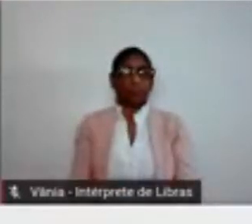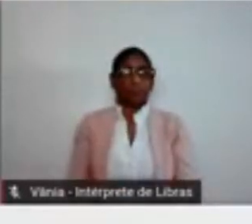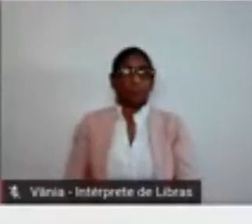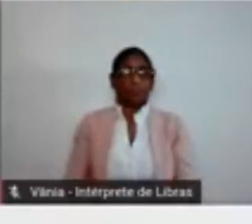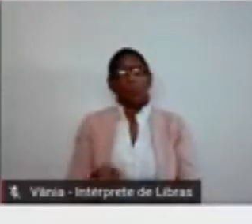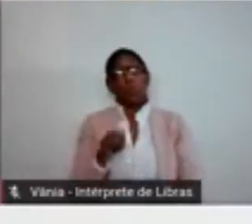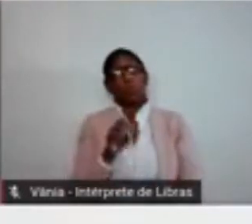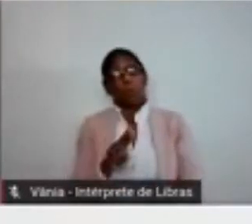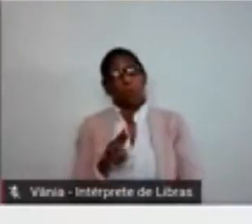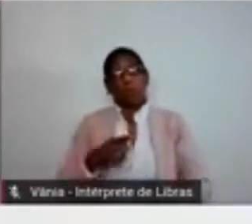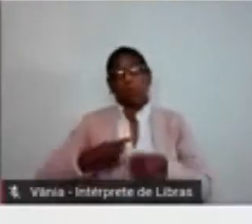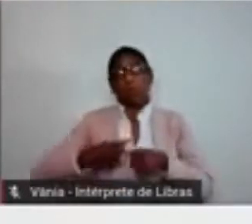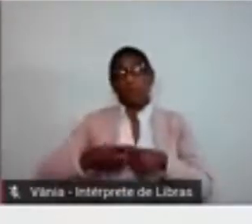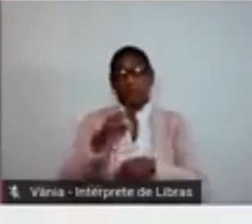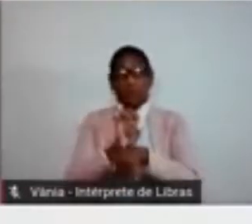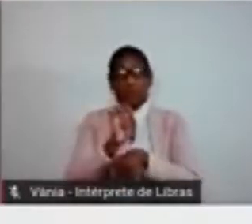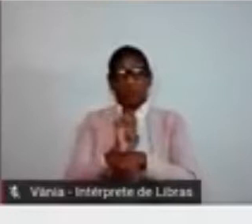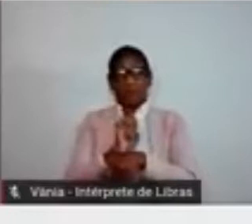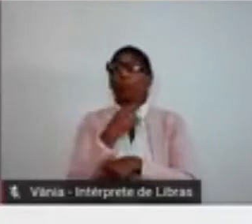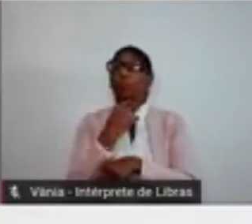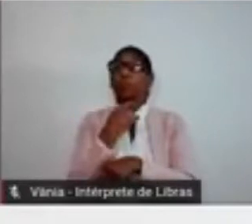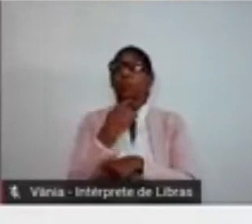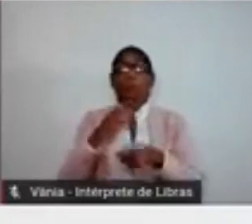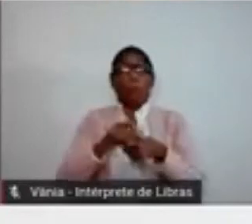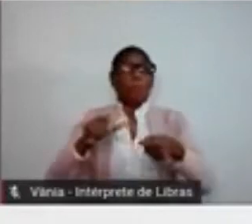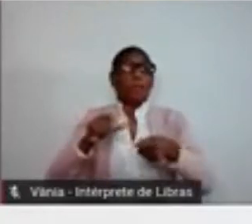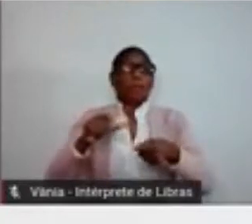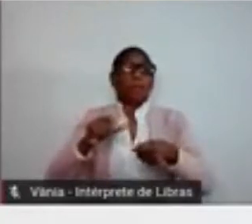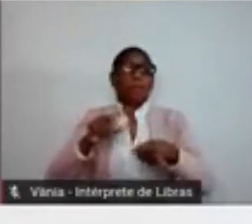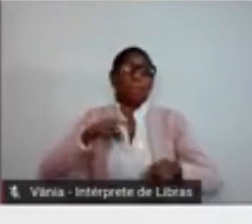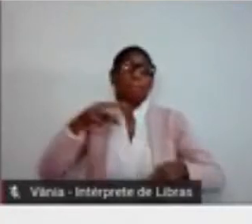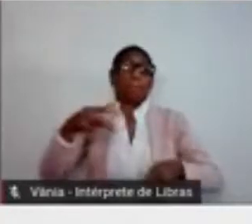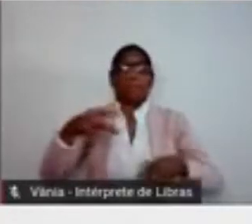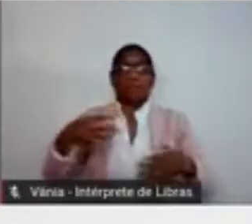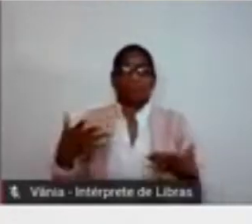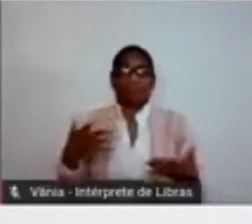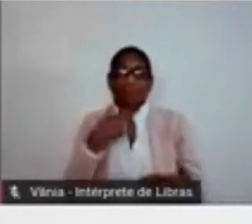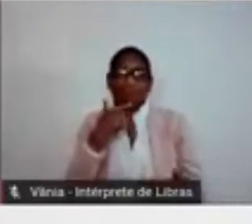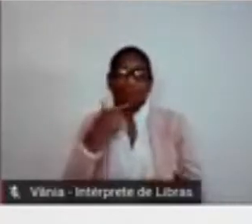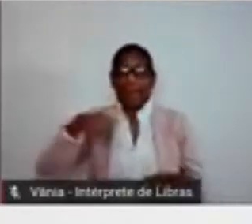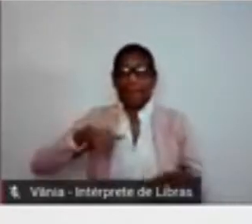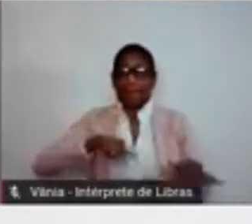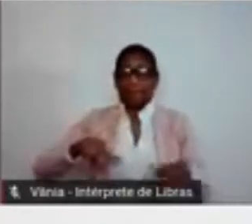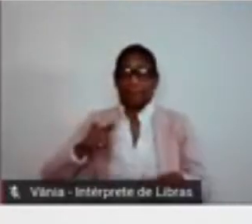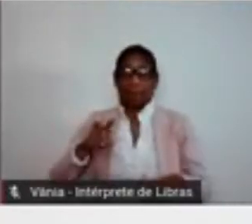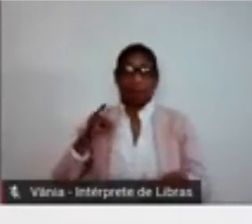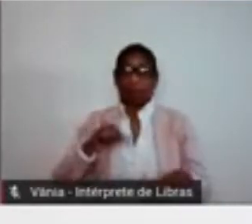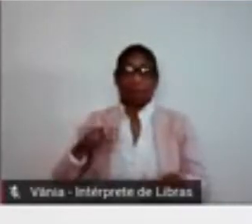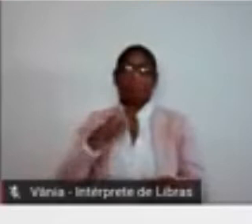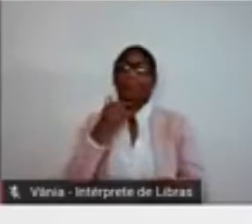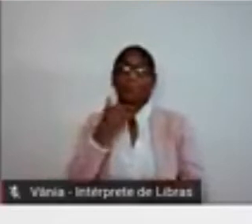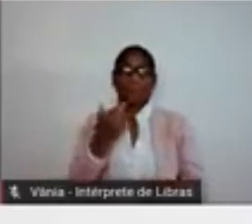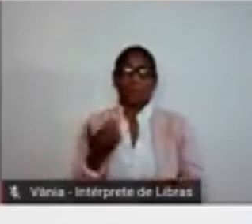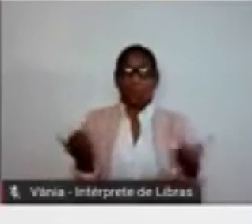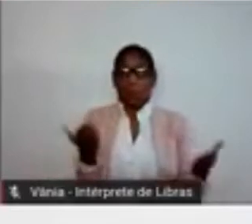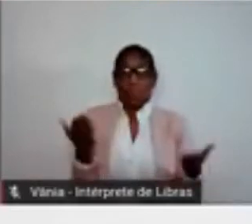ou porque o Estado não conseguiu ampliar suficientemente, né, o número de leitos nessa semana comparativamente à ocupação. E por